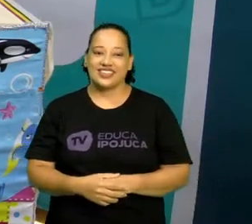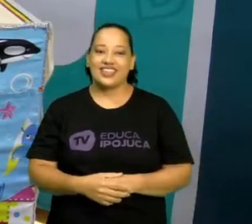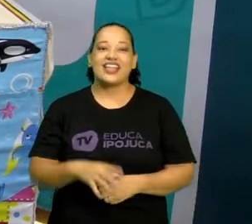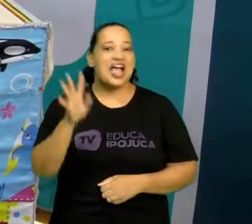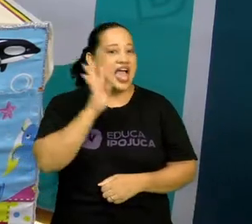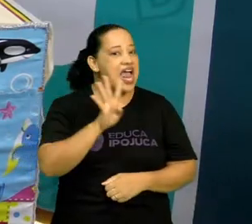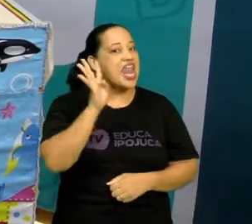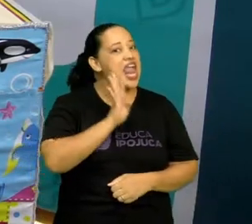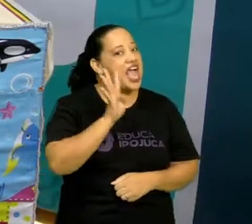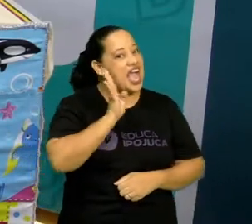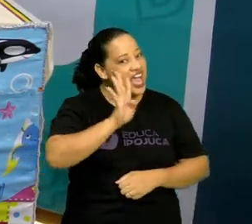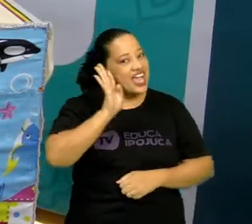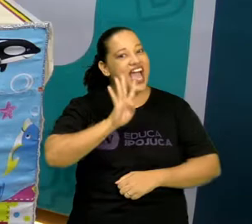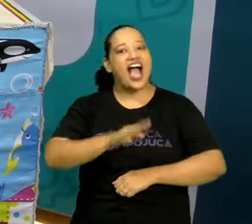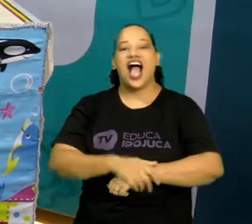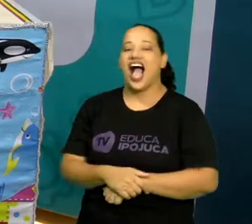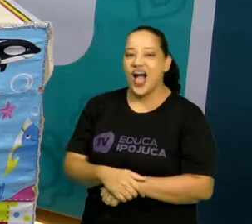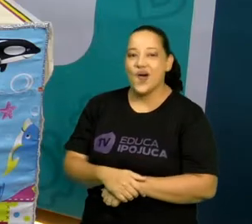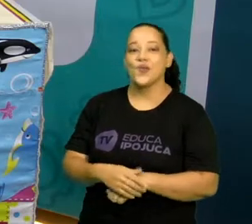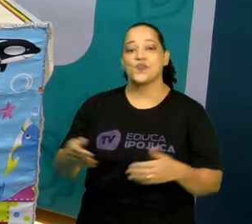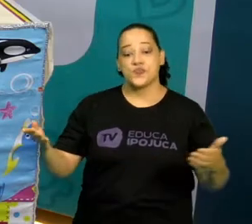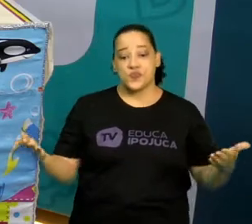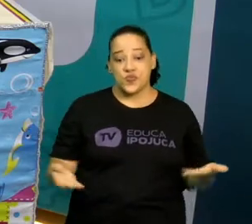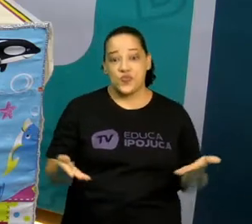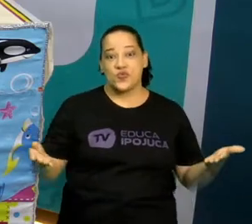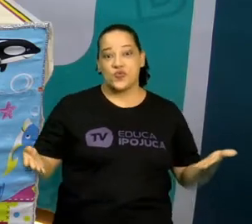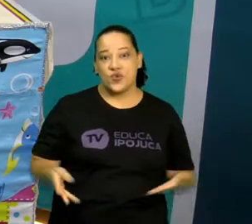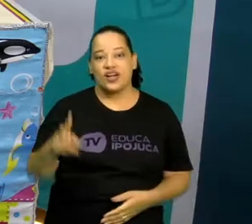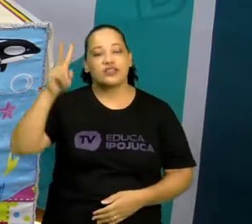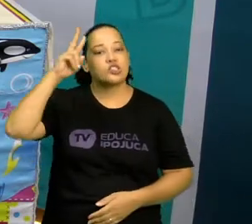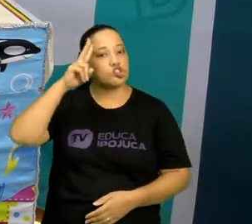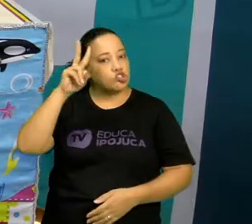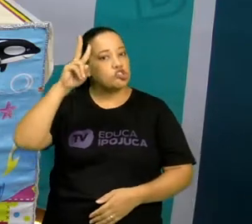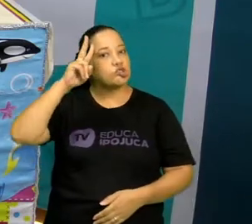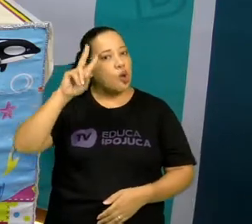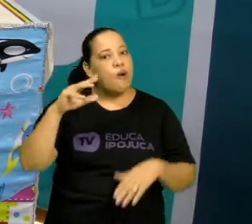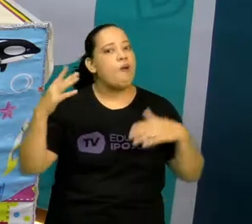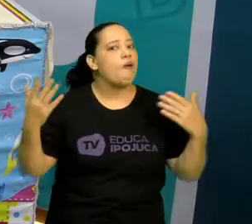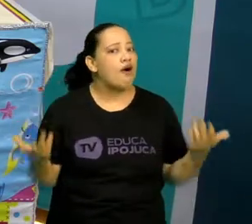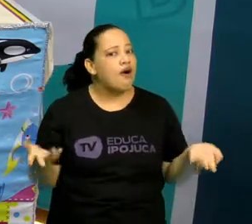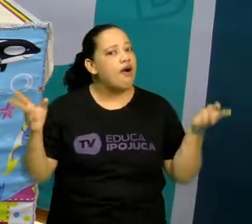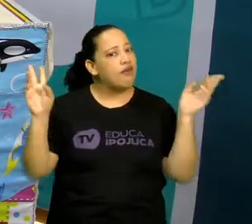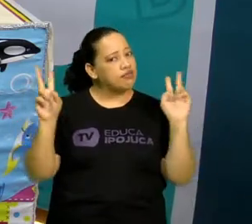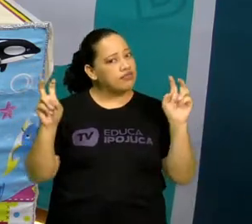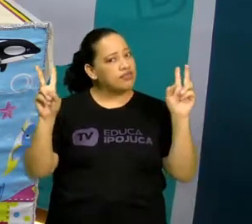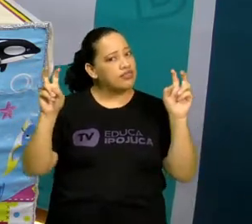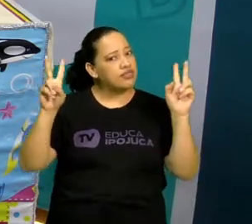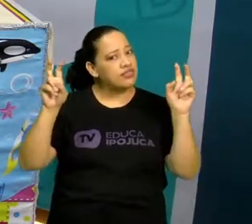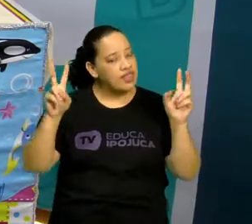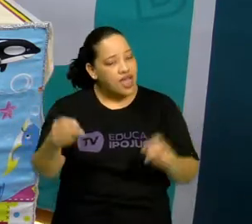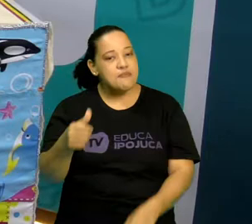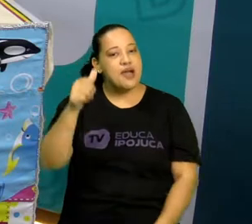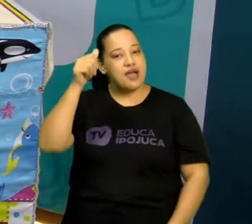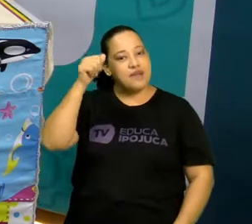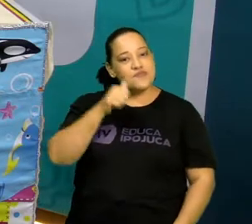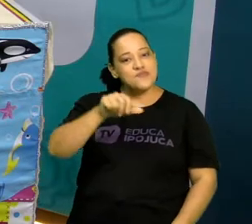Que legal, gente! E a história de hoje é a história da Dona Baratinha!